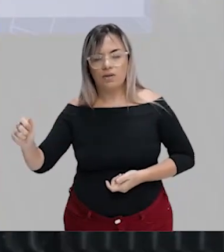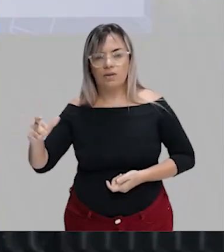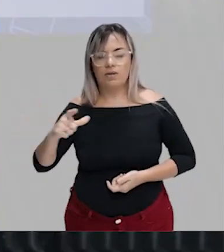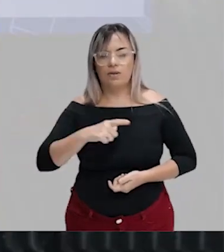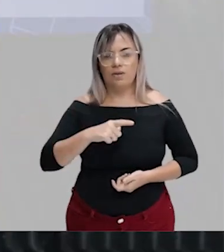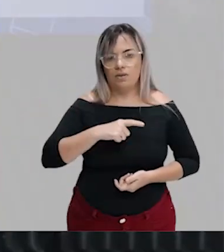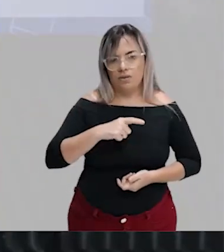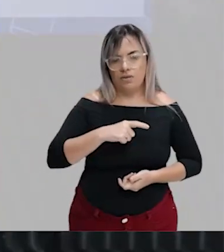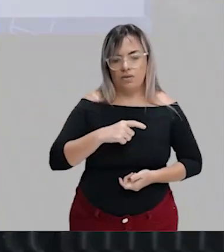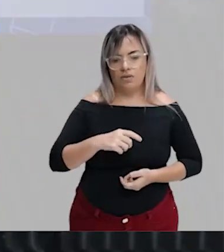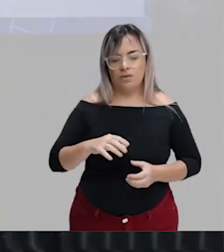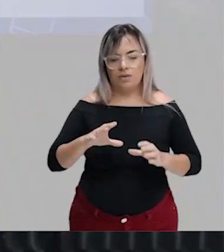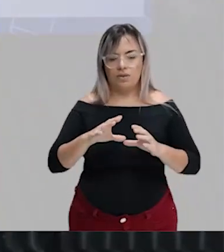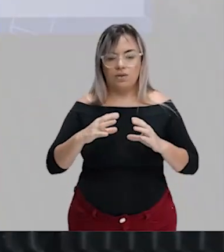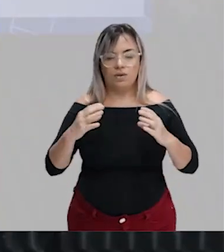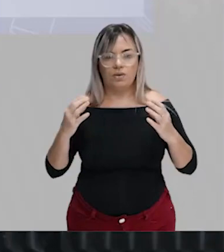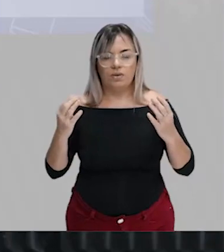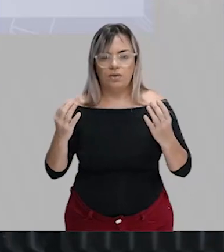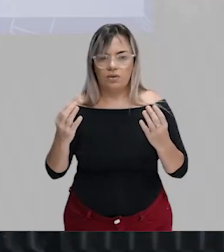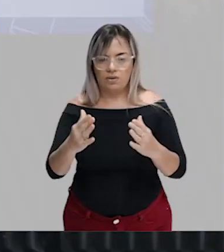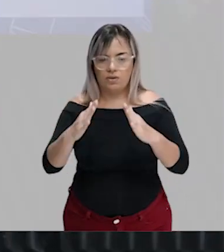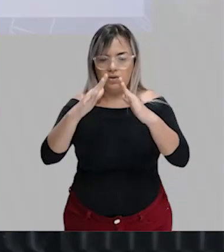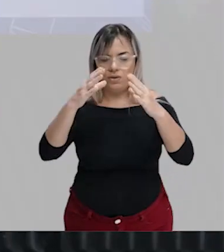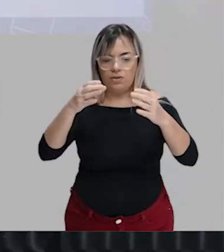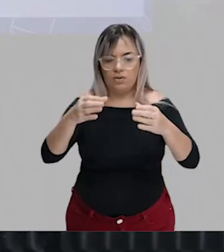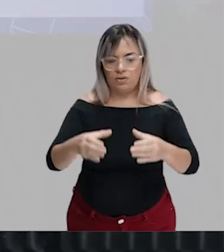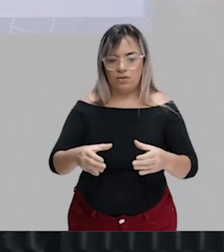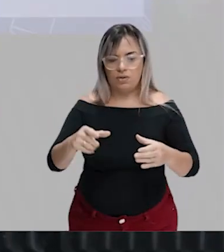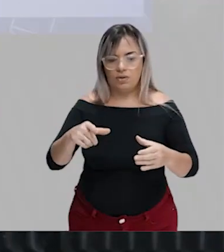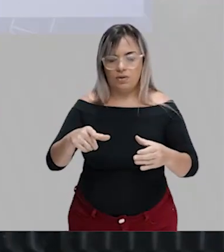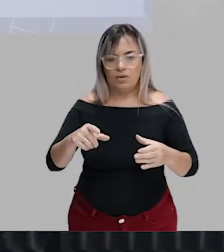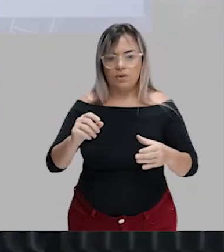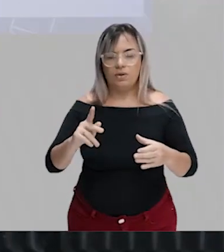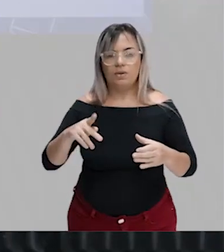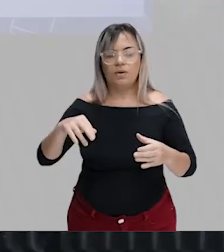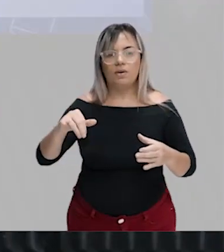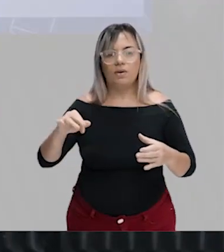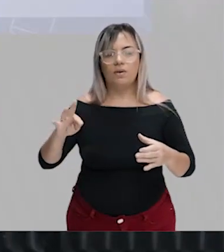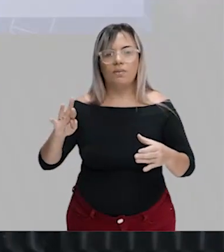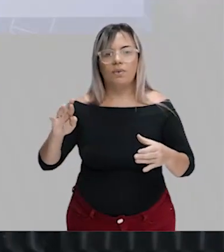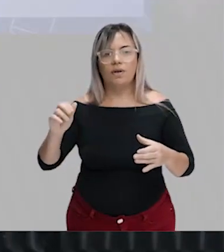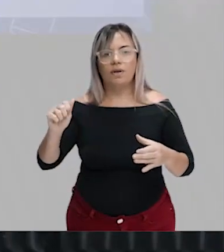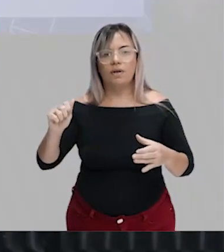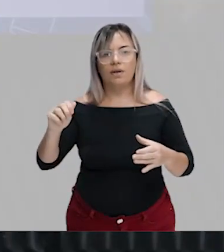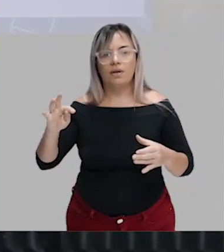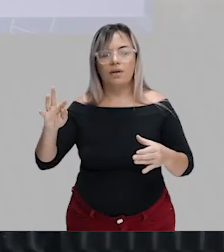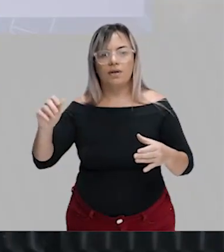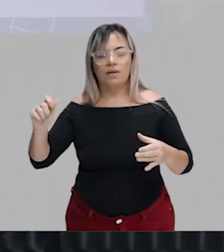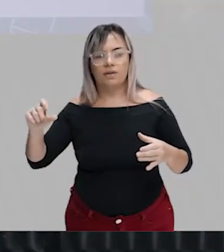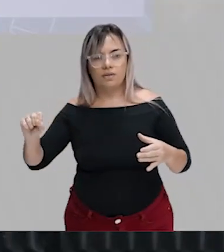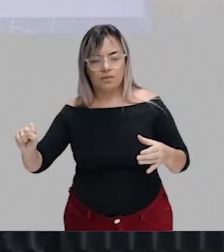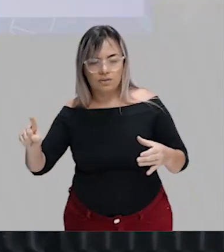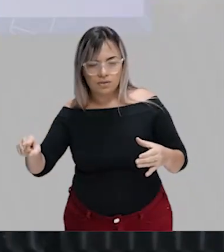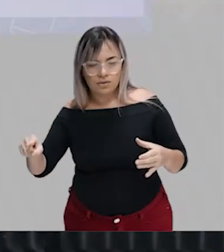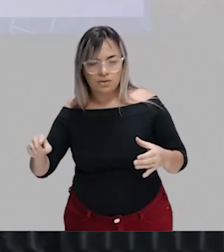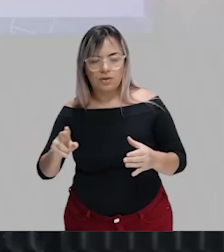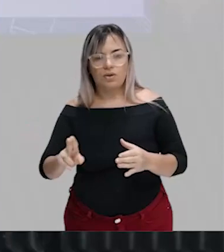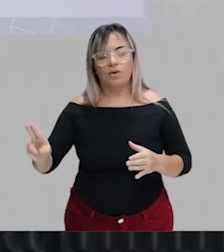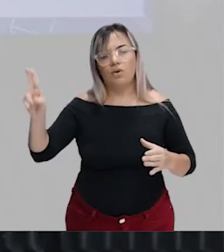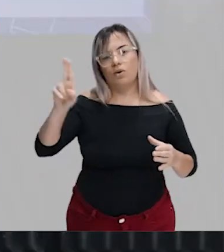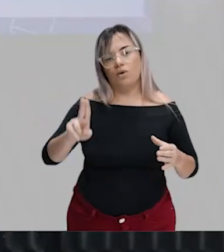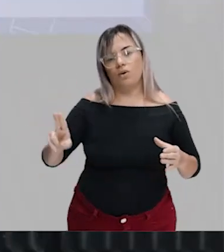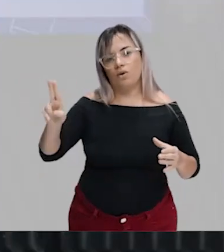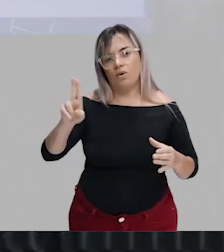que vivem no deserto, moram no deserto. Né? São os piratas do deserto. São os chamados beduínos. Esses beduínos eles